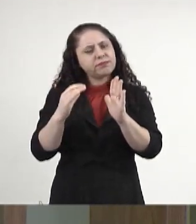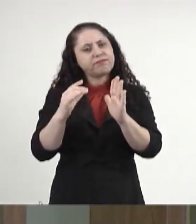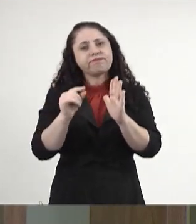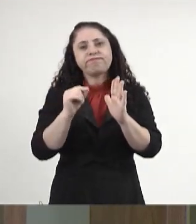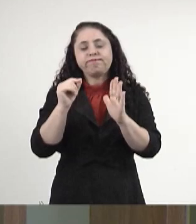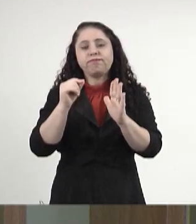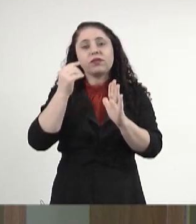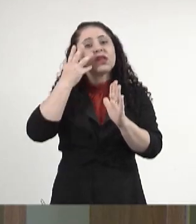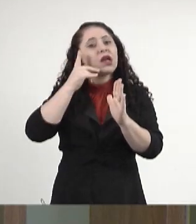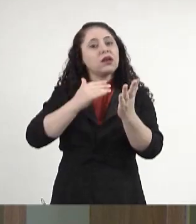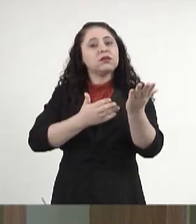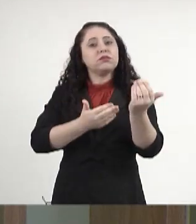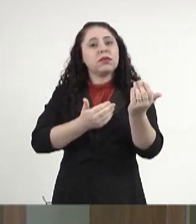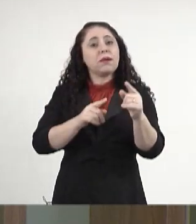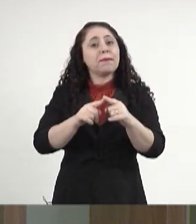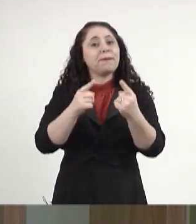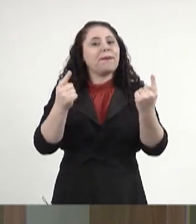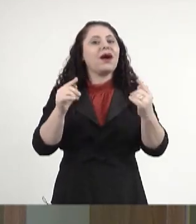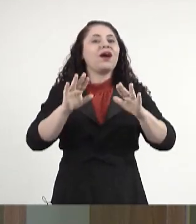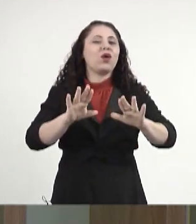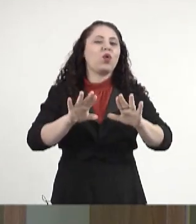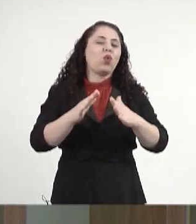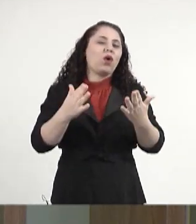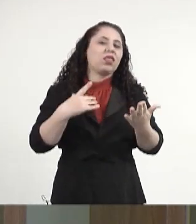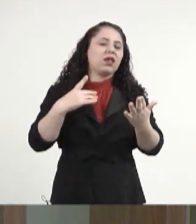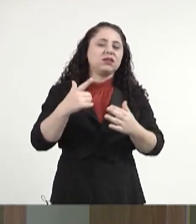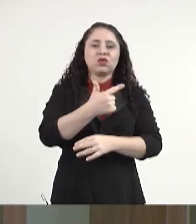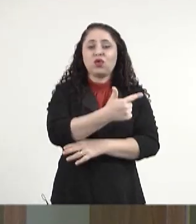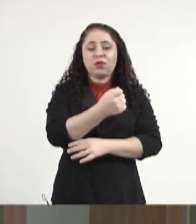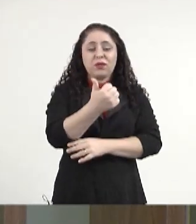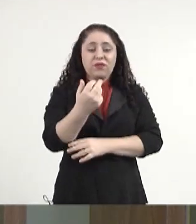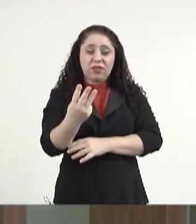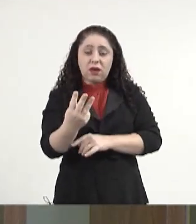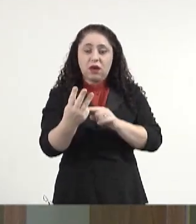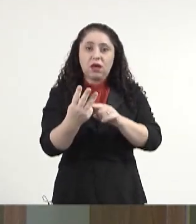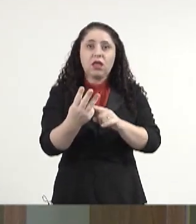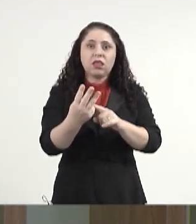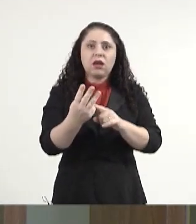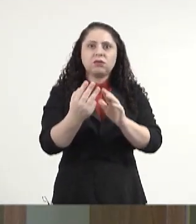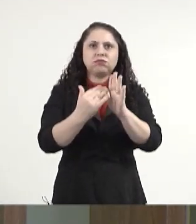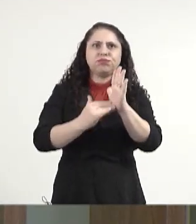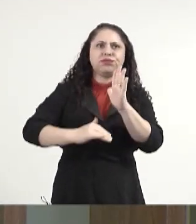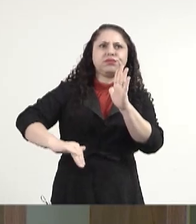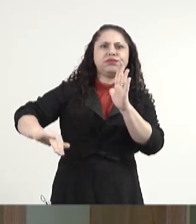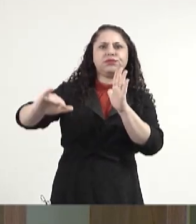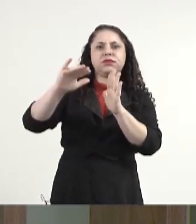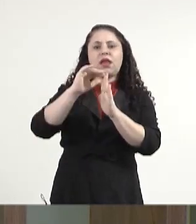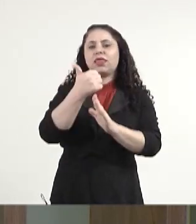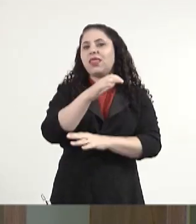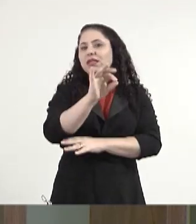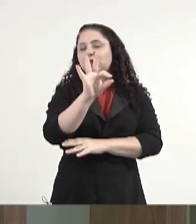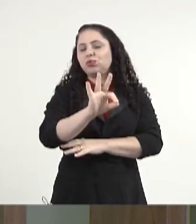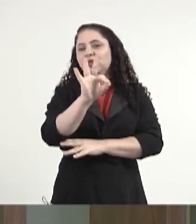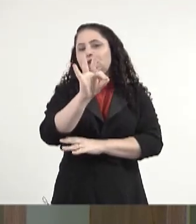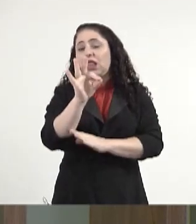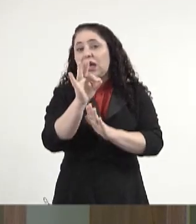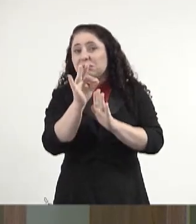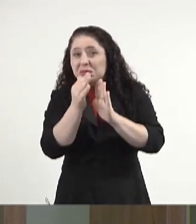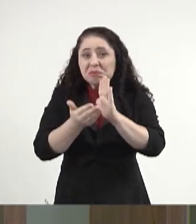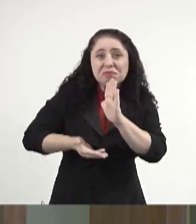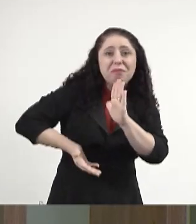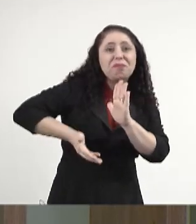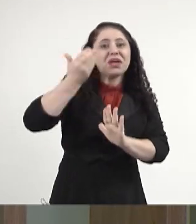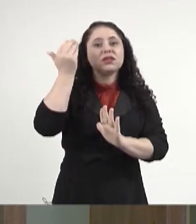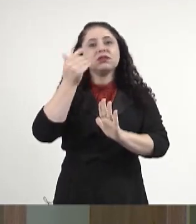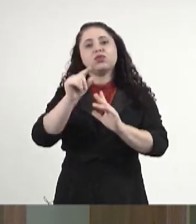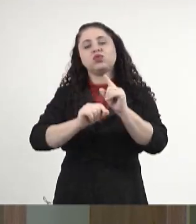que envolvem crianças e adolescentes. Só que aí, quando a gente vem para 2023, a gente tem uma média de quase 10%. Um aumento de